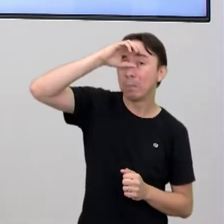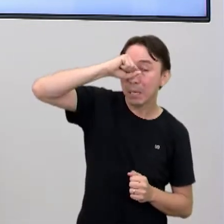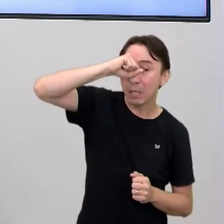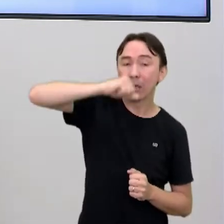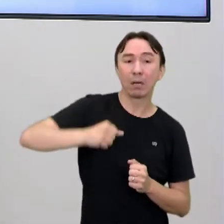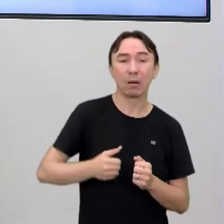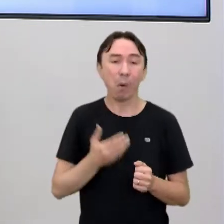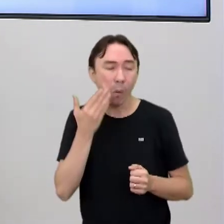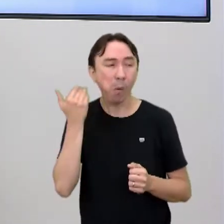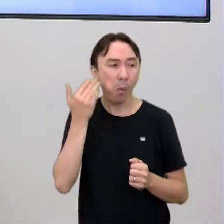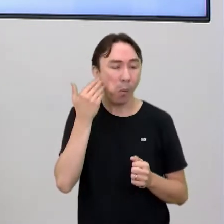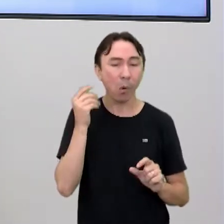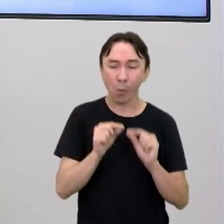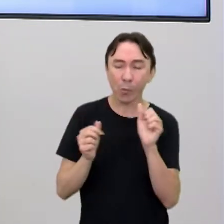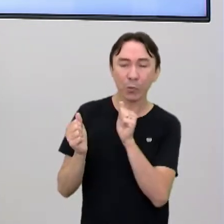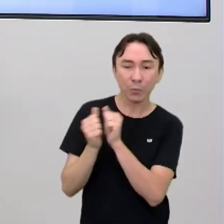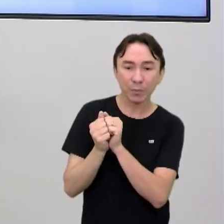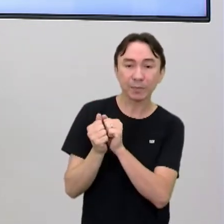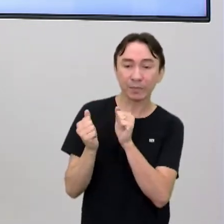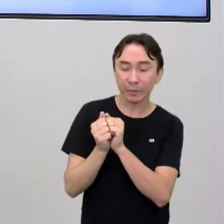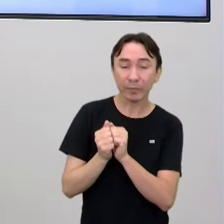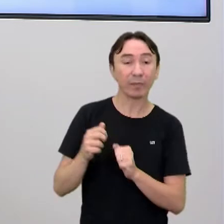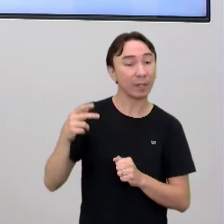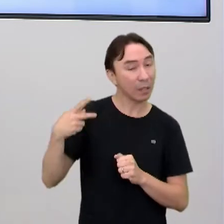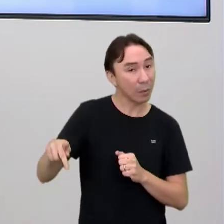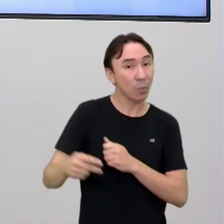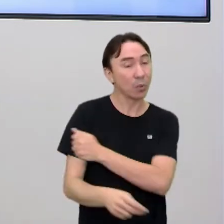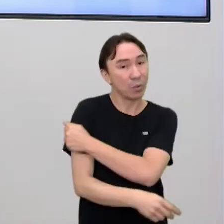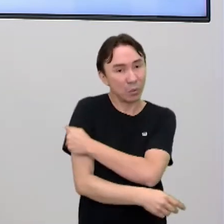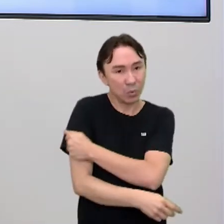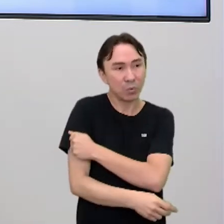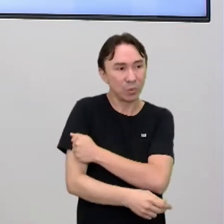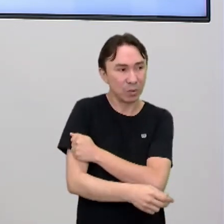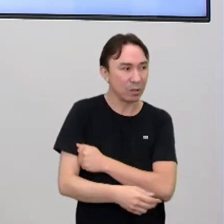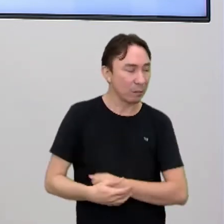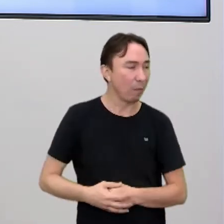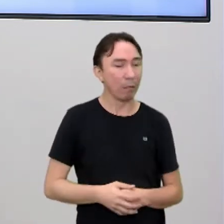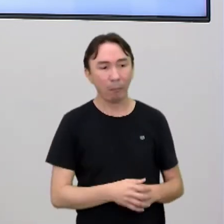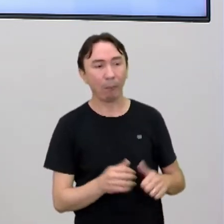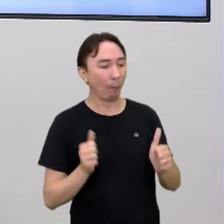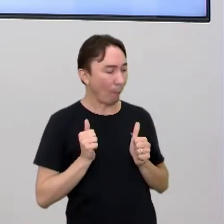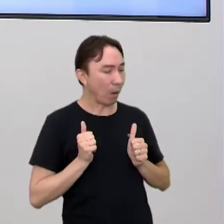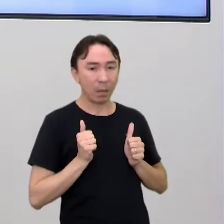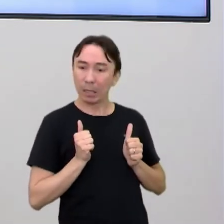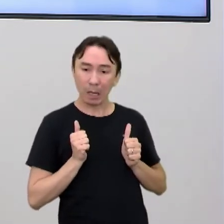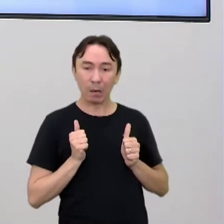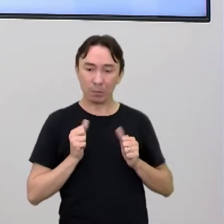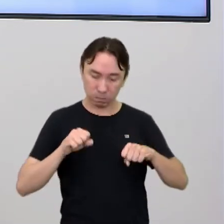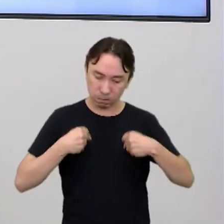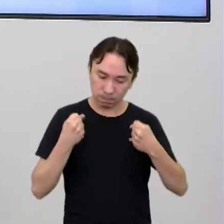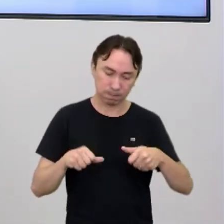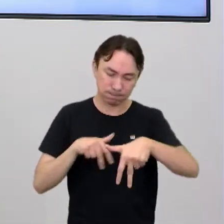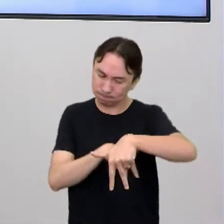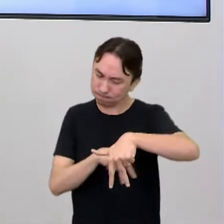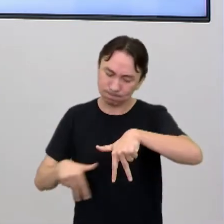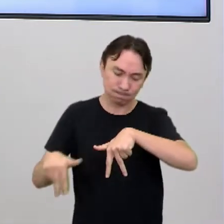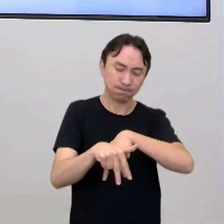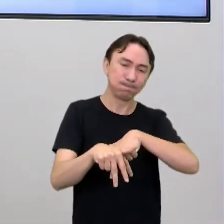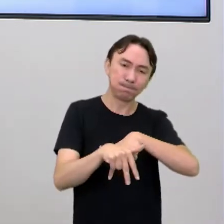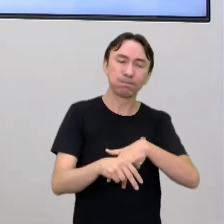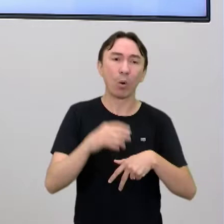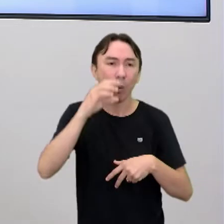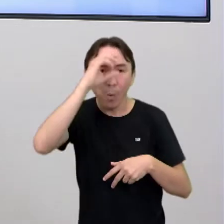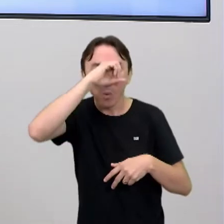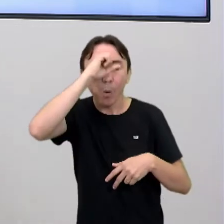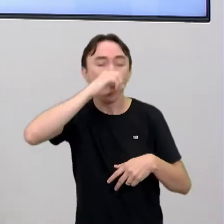conhecimento, ele for um protagonista nesse processo, vai ter aí muitas vantagens. Ele vai ver muito